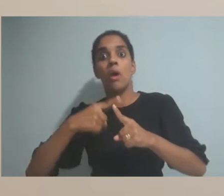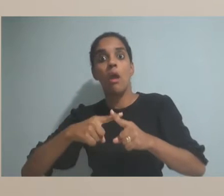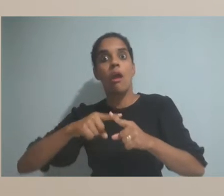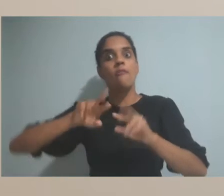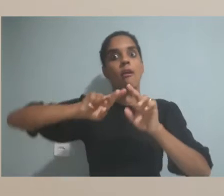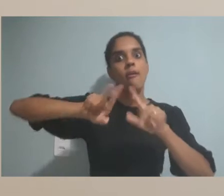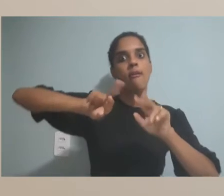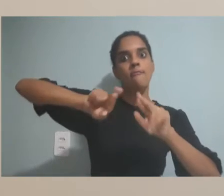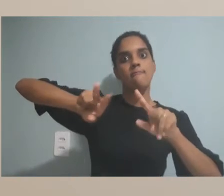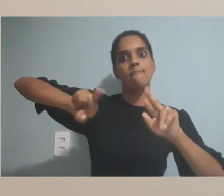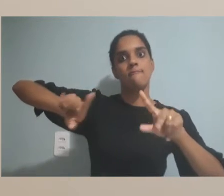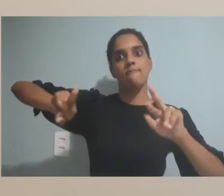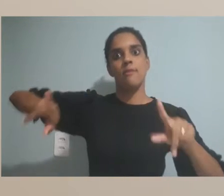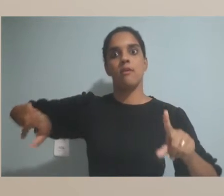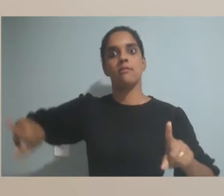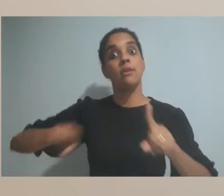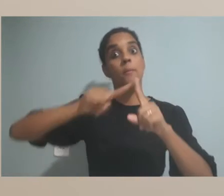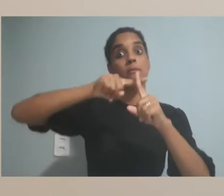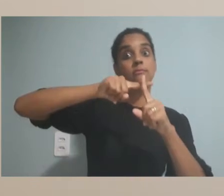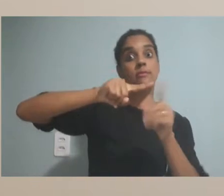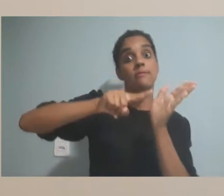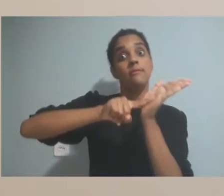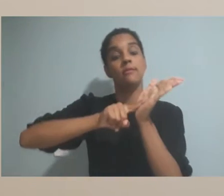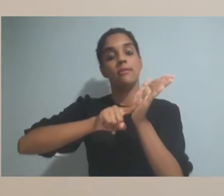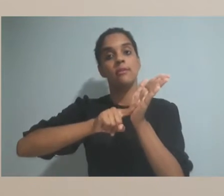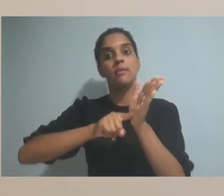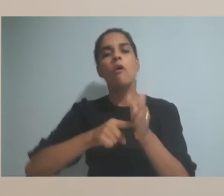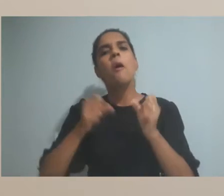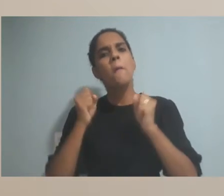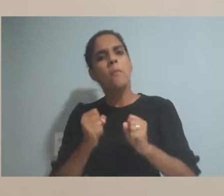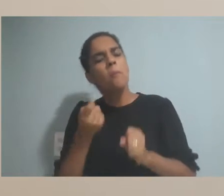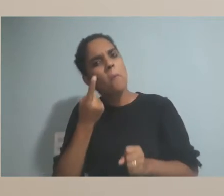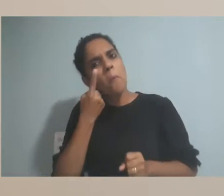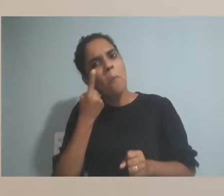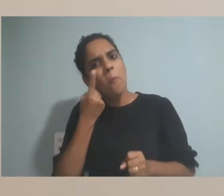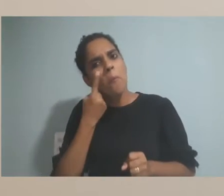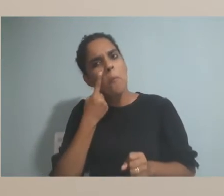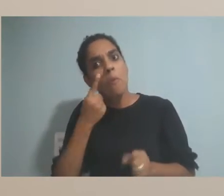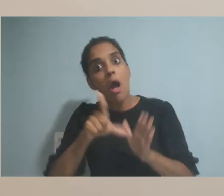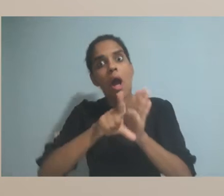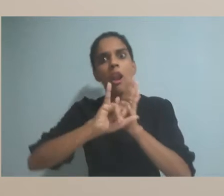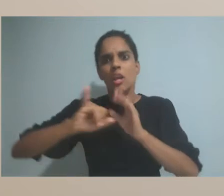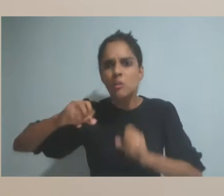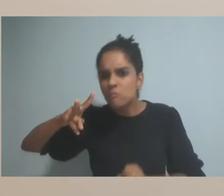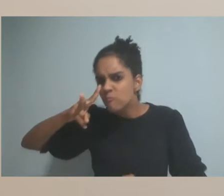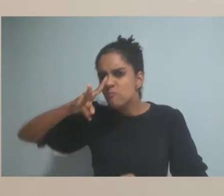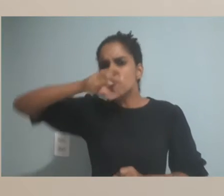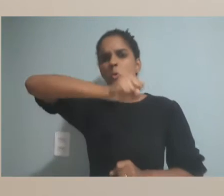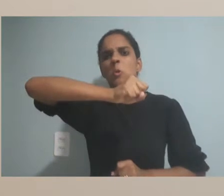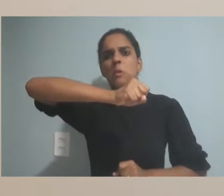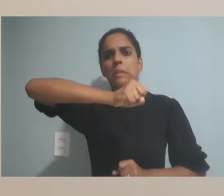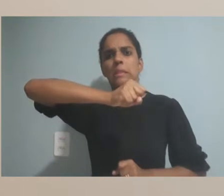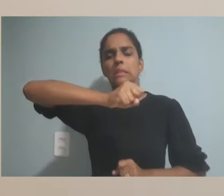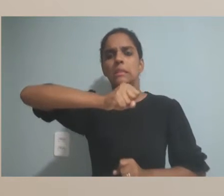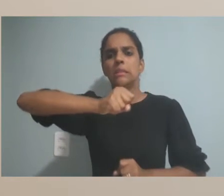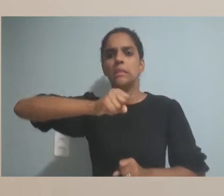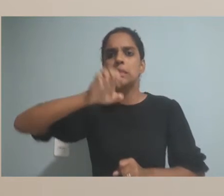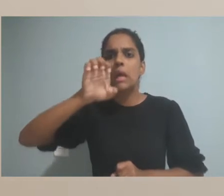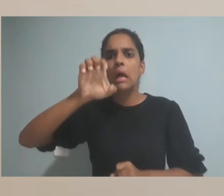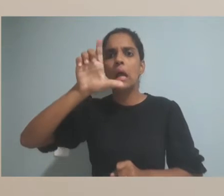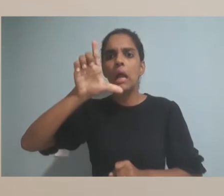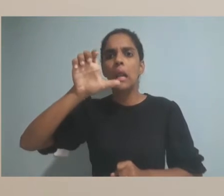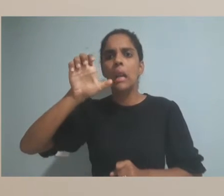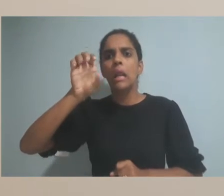intensidade, que varia conforme os sinais das cargas. Essas observações permitiram descrever a lei de força